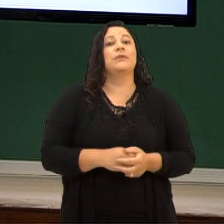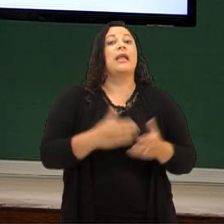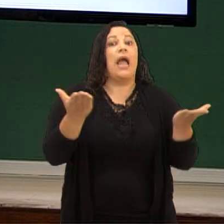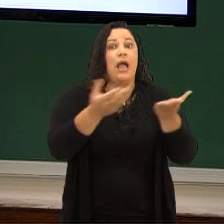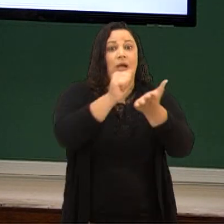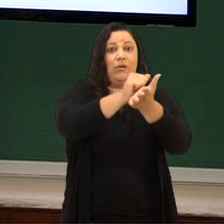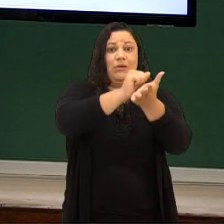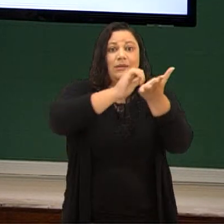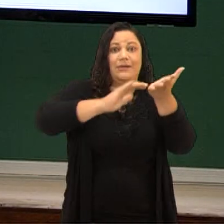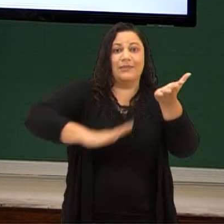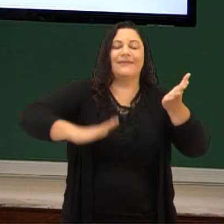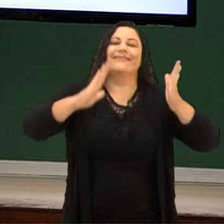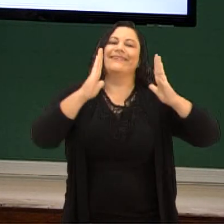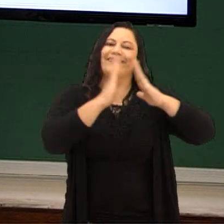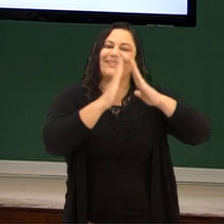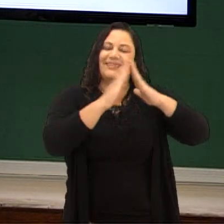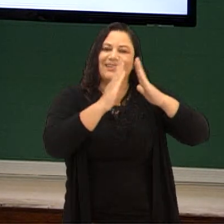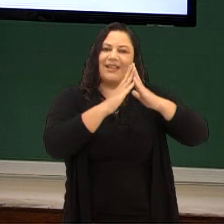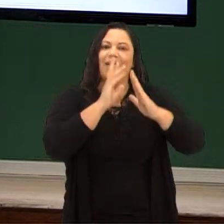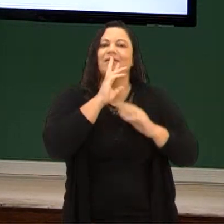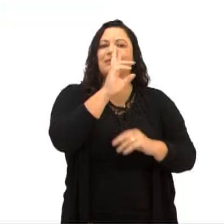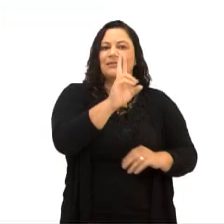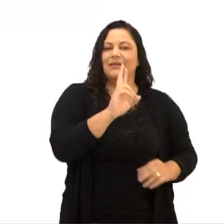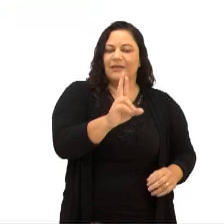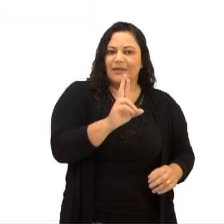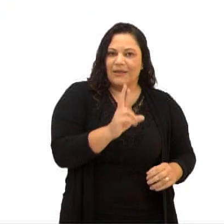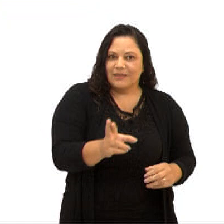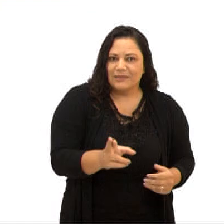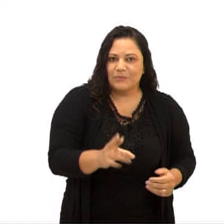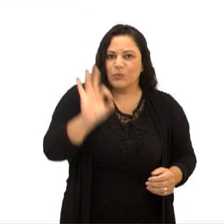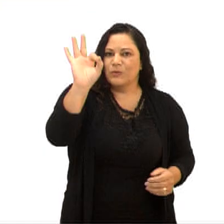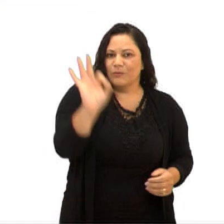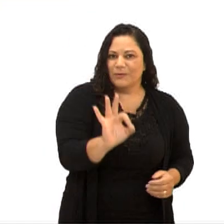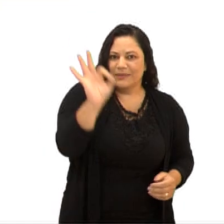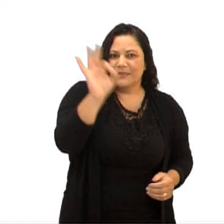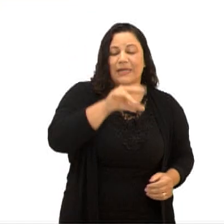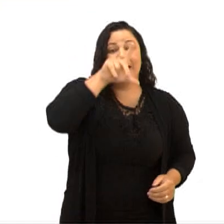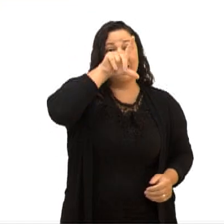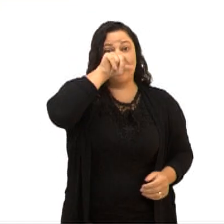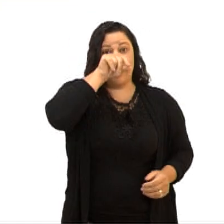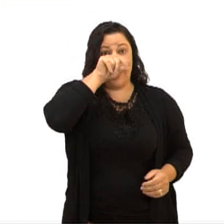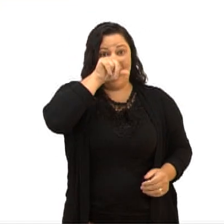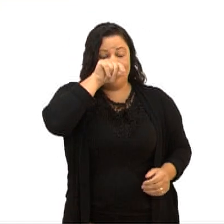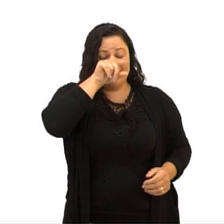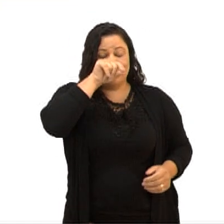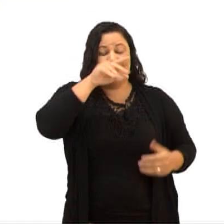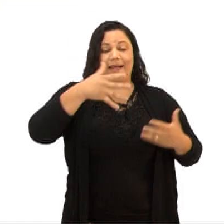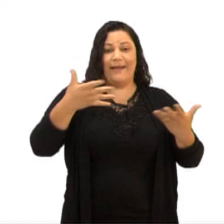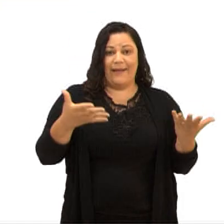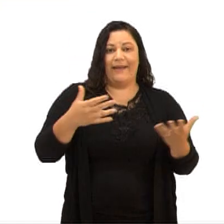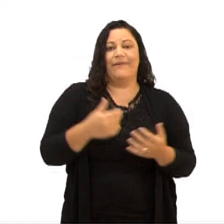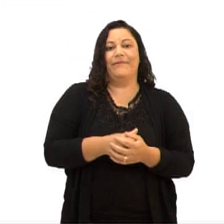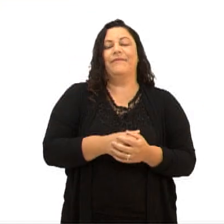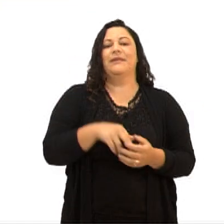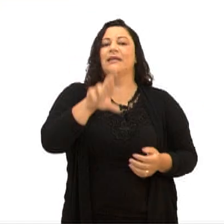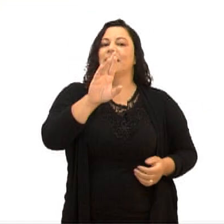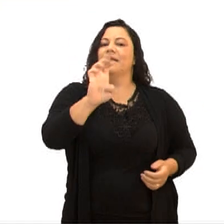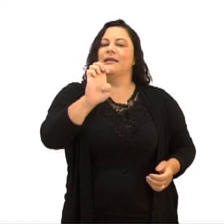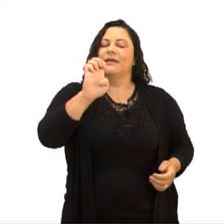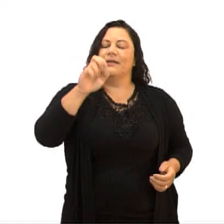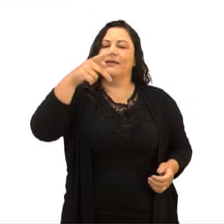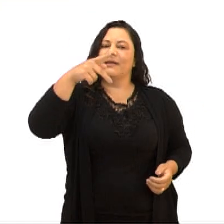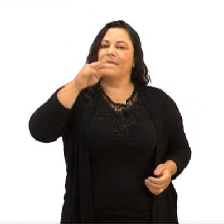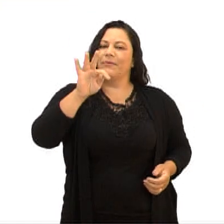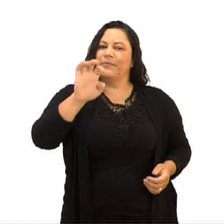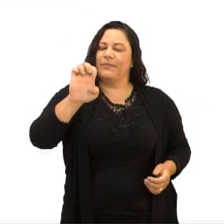de casa resolver a porcentagem das aves e dos répteis, seguindo o mesmo passo a passo que a professora explicou para